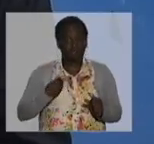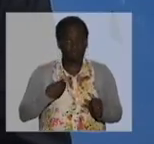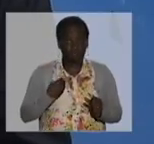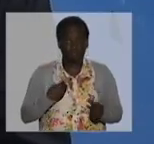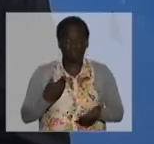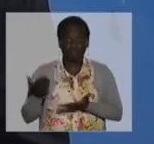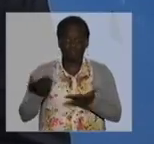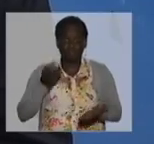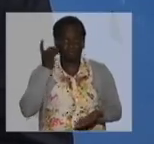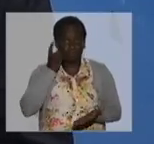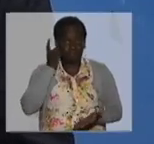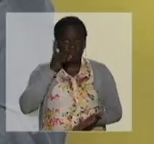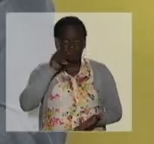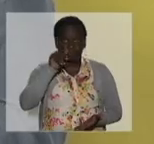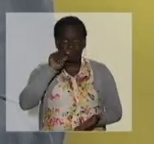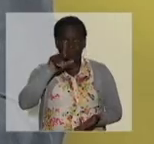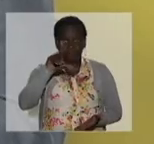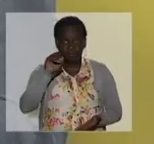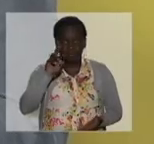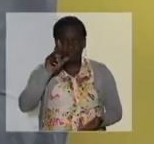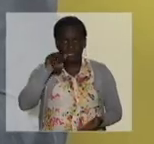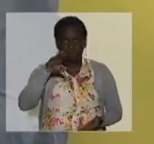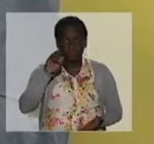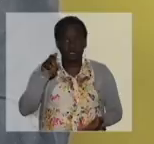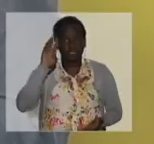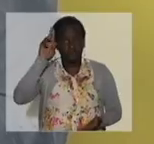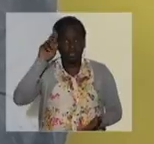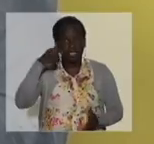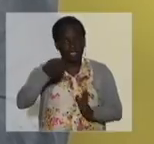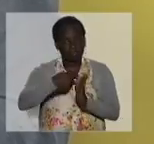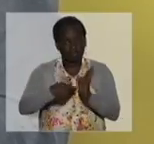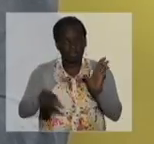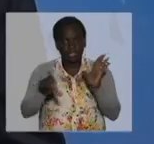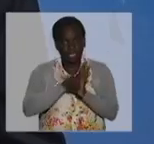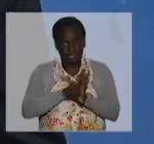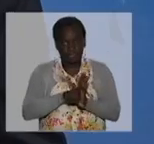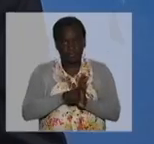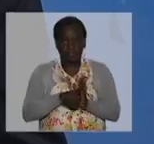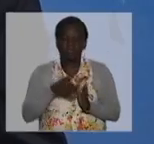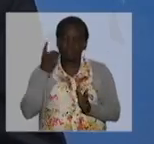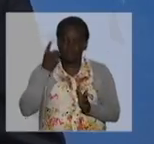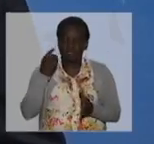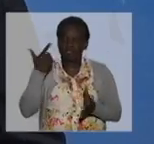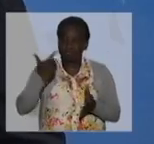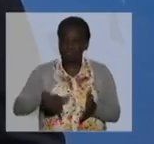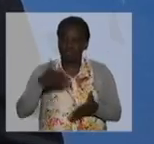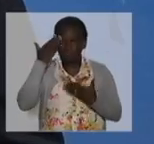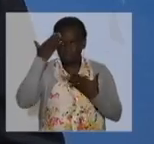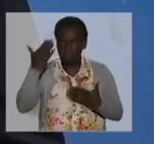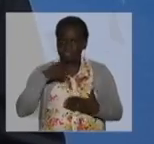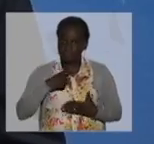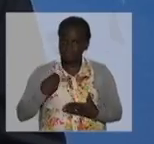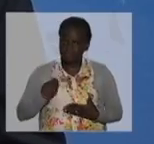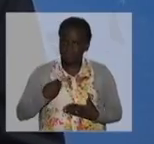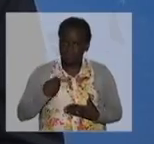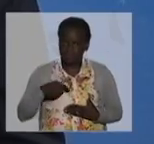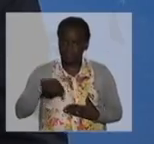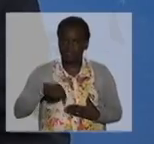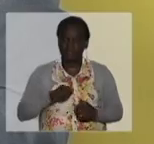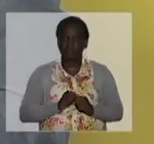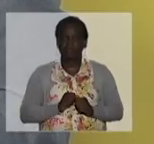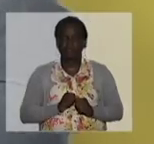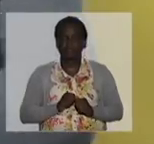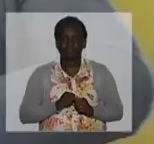a presença do deputado Paulo Ramos, que é autor desta lei estadual. Deputado, mais uma vez, obrigado pela sua presença aqui no